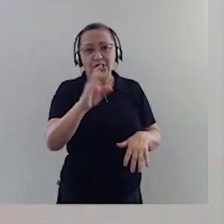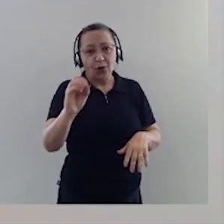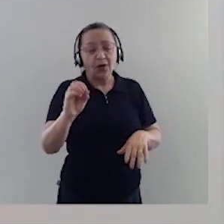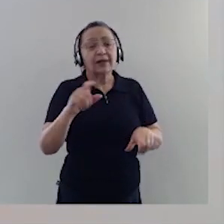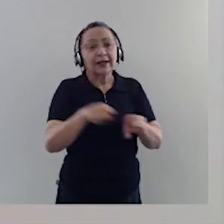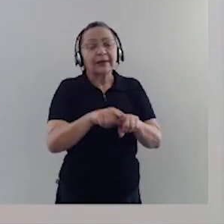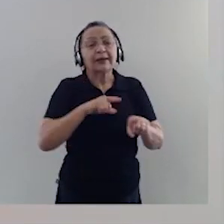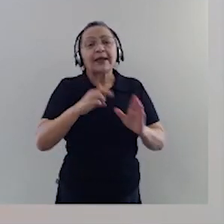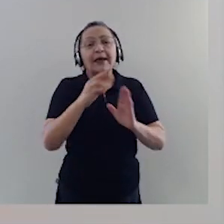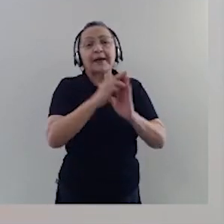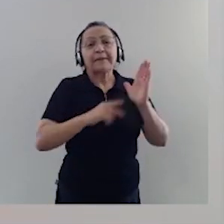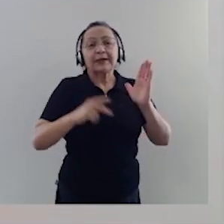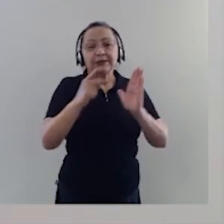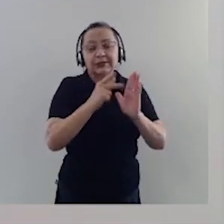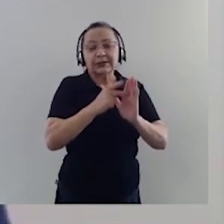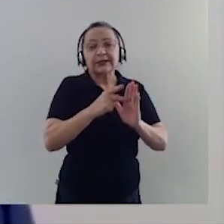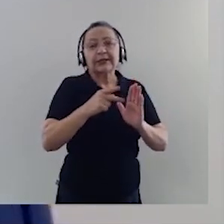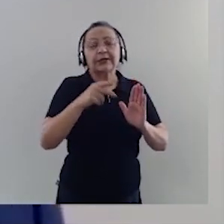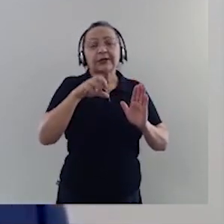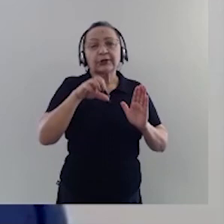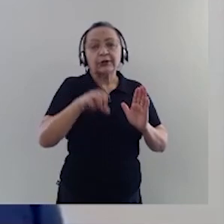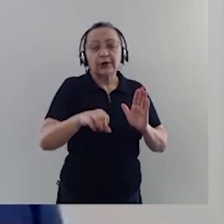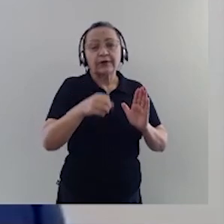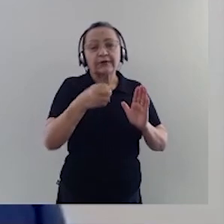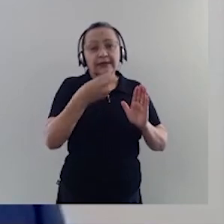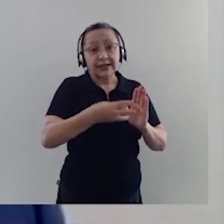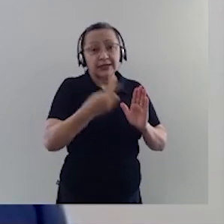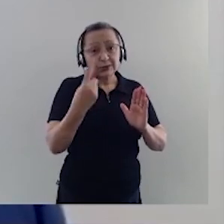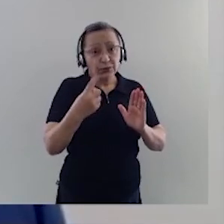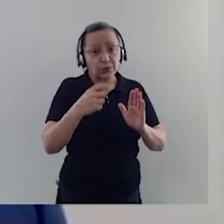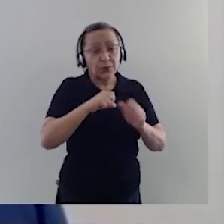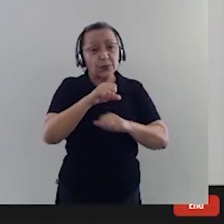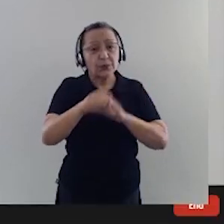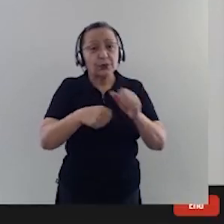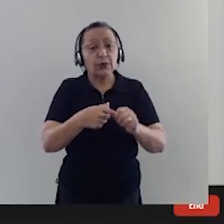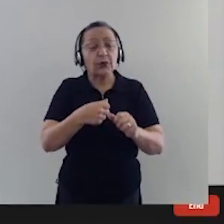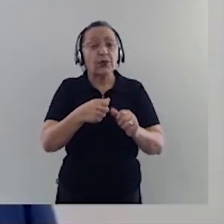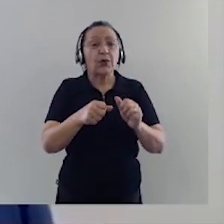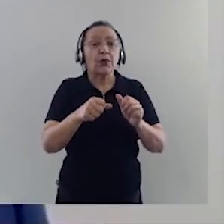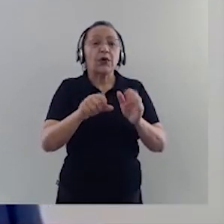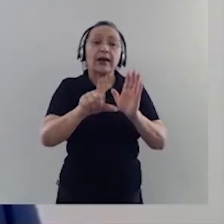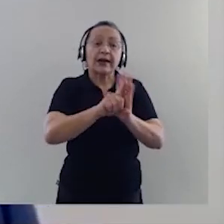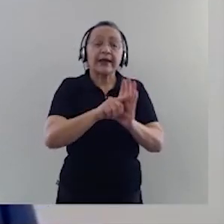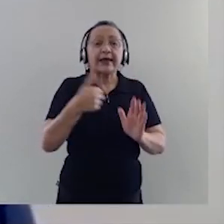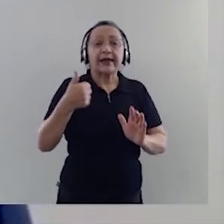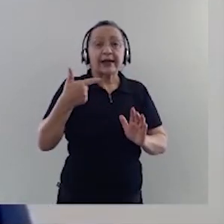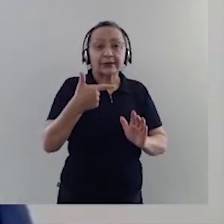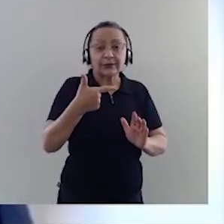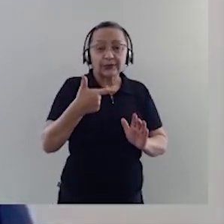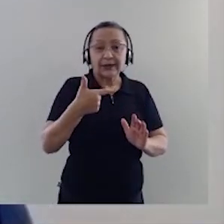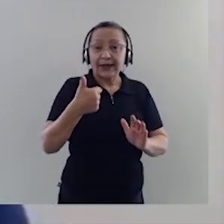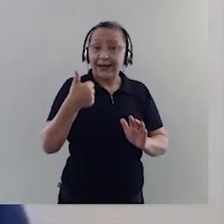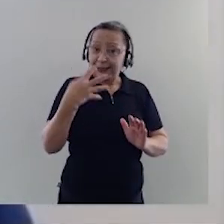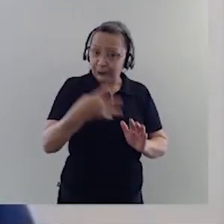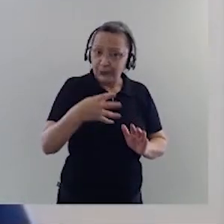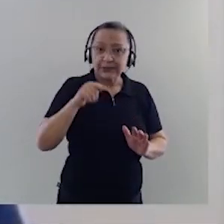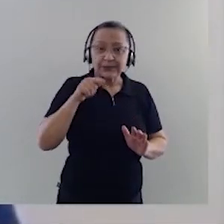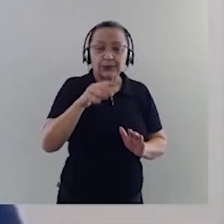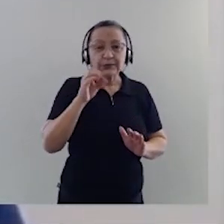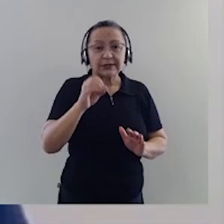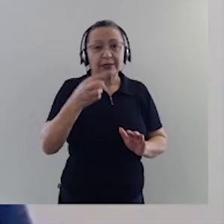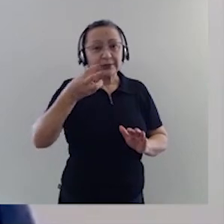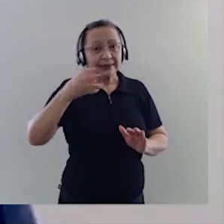provisória 931 de 2020, convertida anteontem na Lei 14.030, que também representa